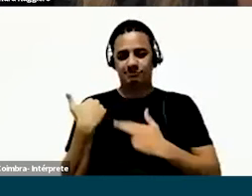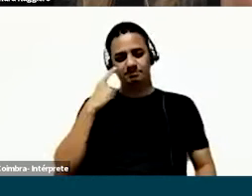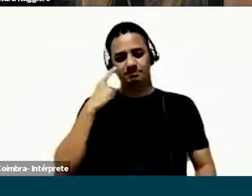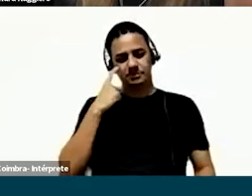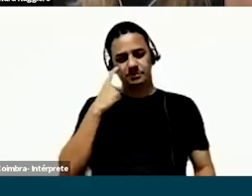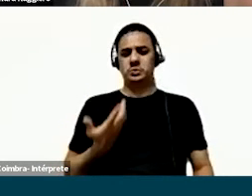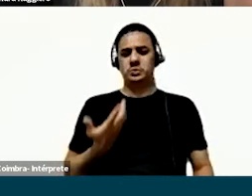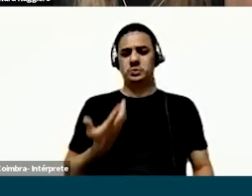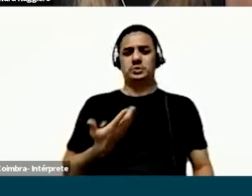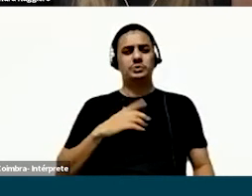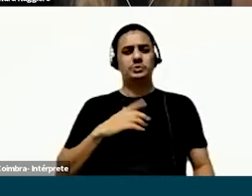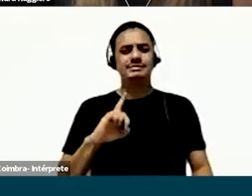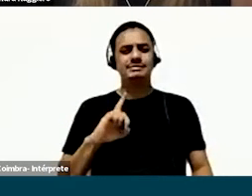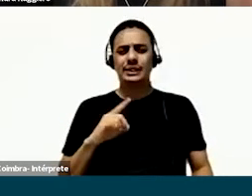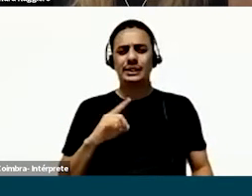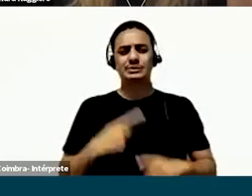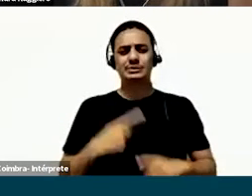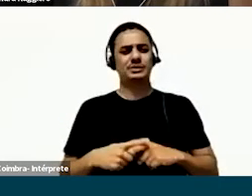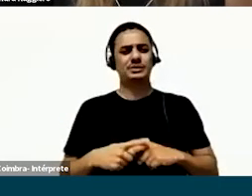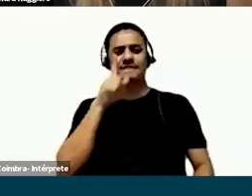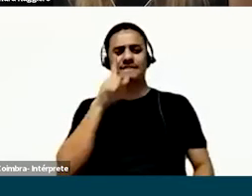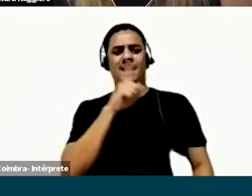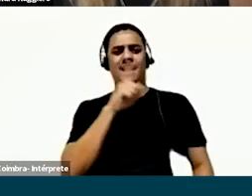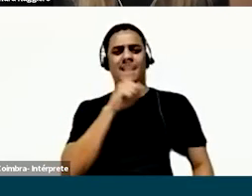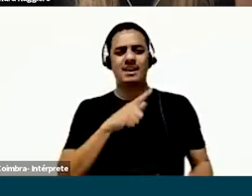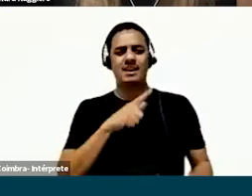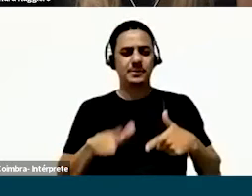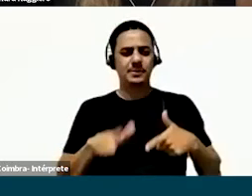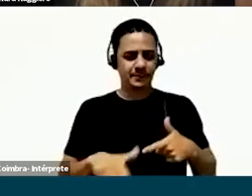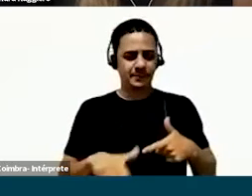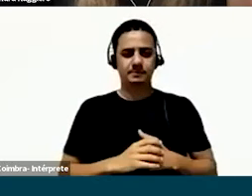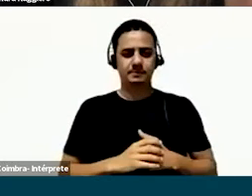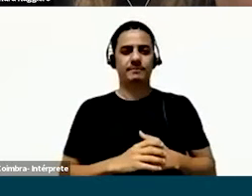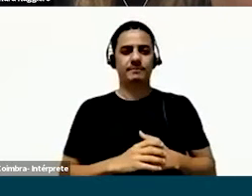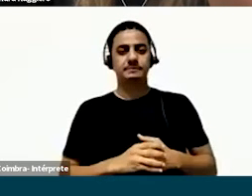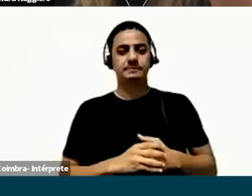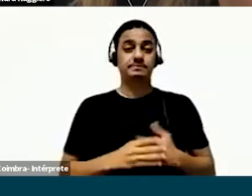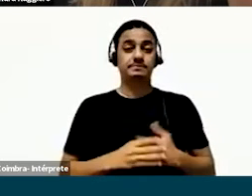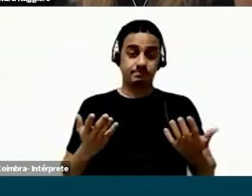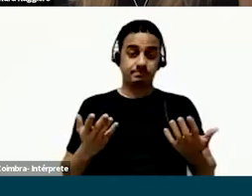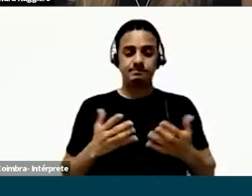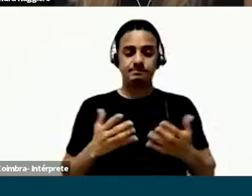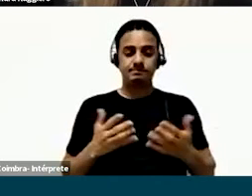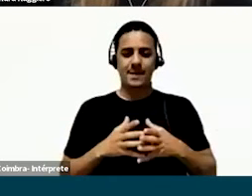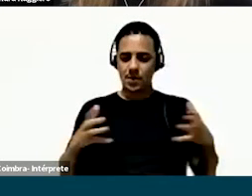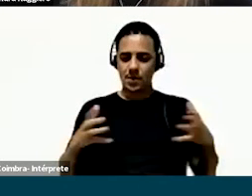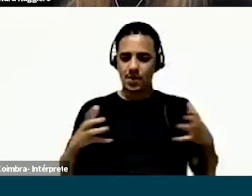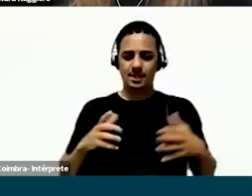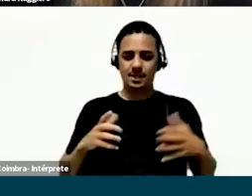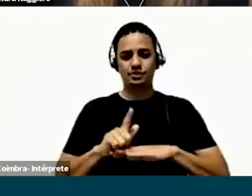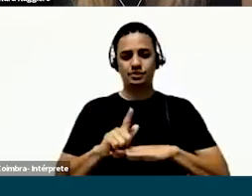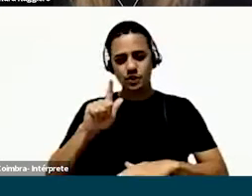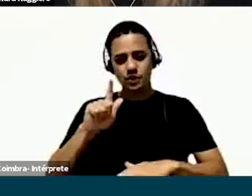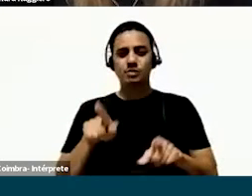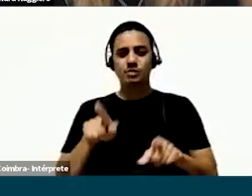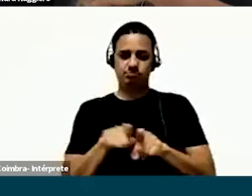se perguntando, meu Deus, por quê? Por que que falham, né? E aí, na sua grande